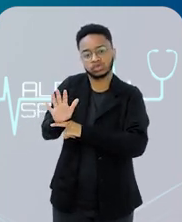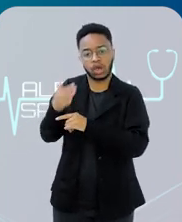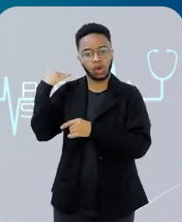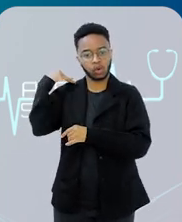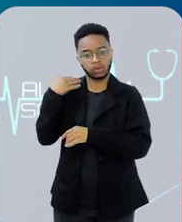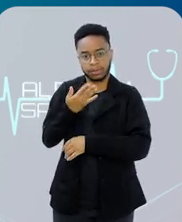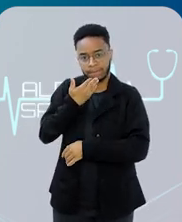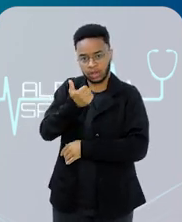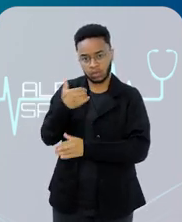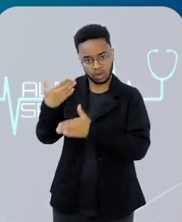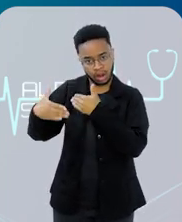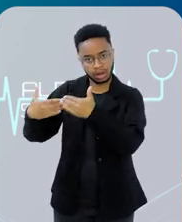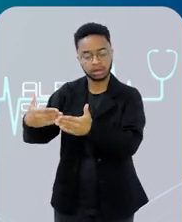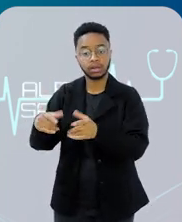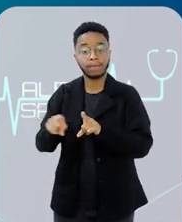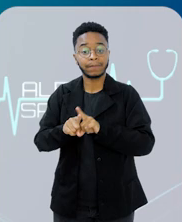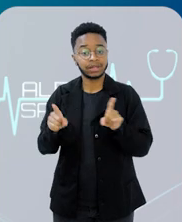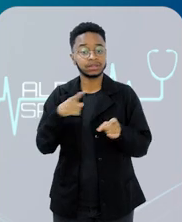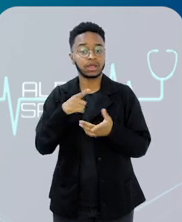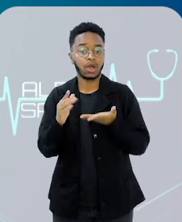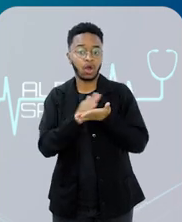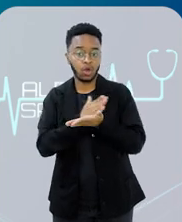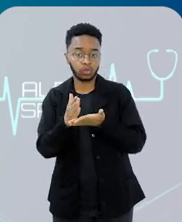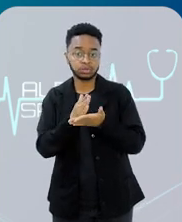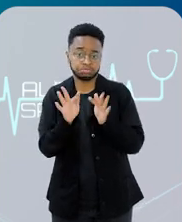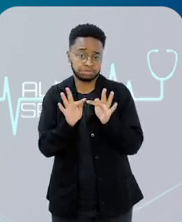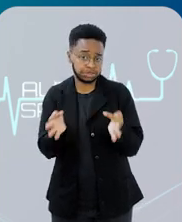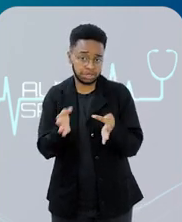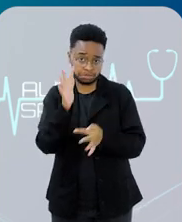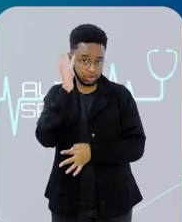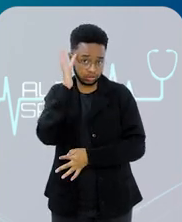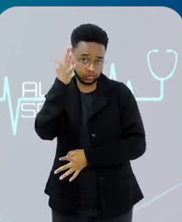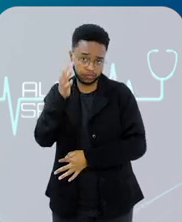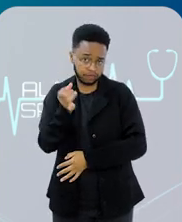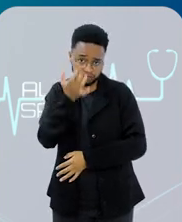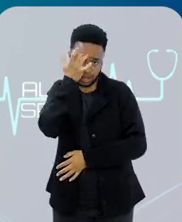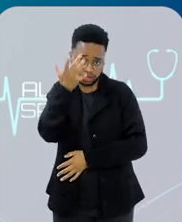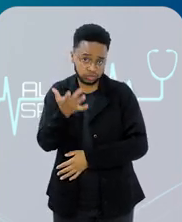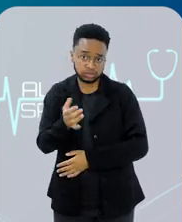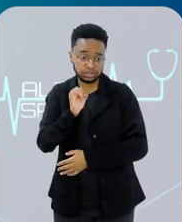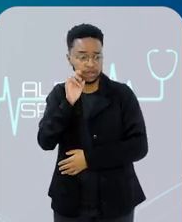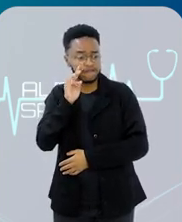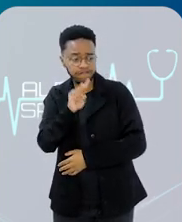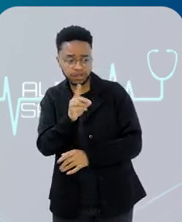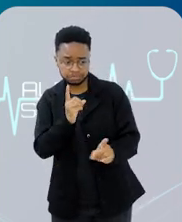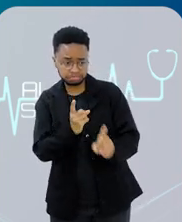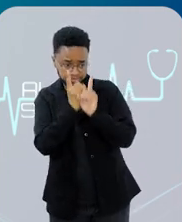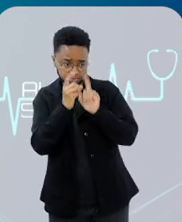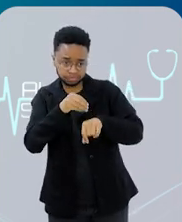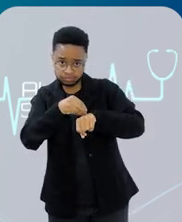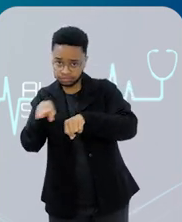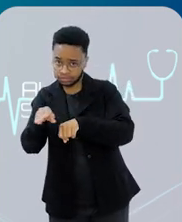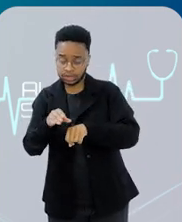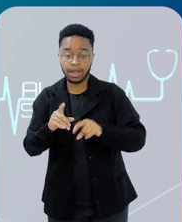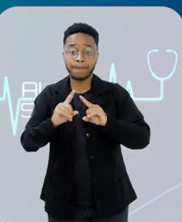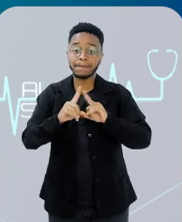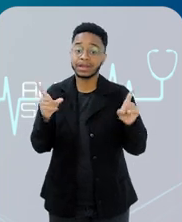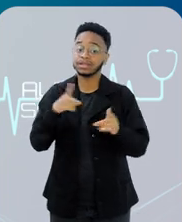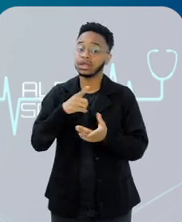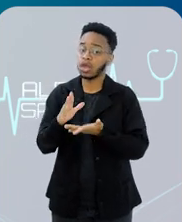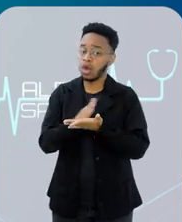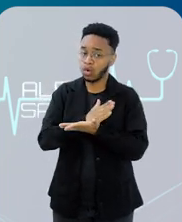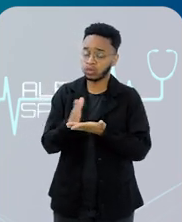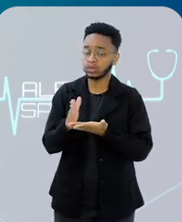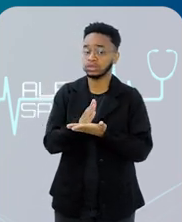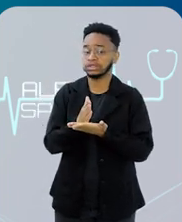coluna, enfim. Então, tem casos que são muito simples, né? Olhou, identificou, indicou,